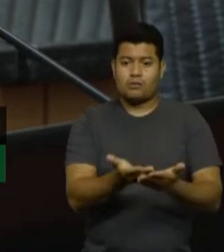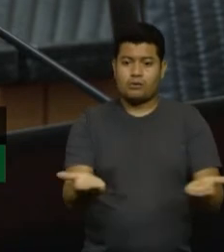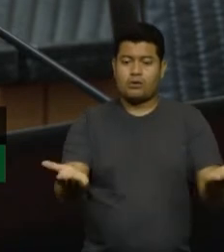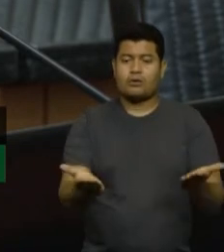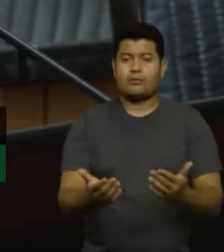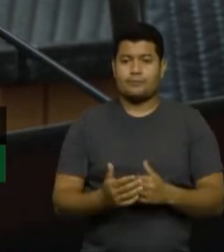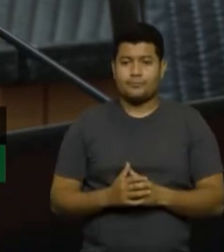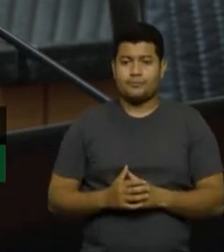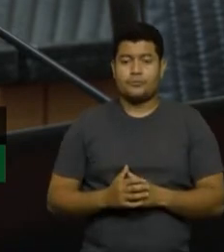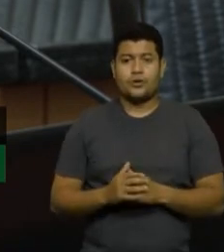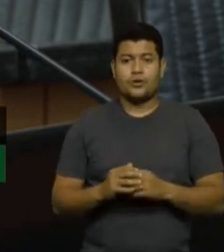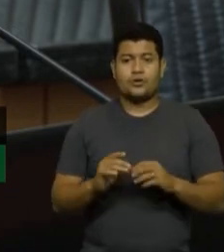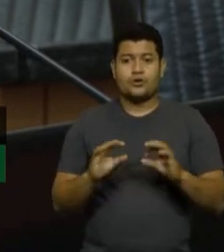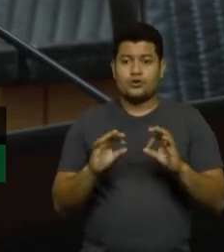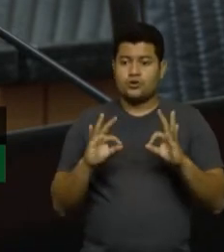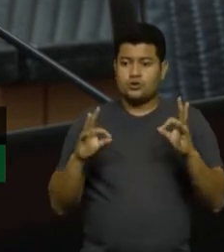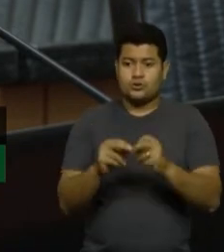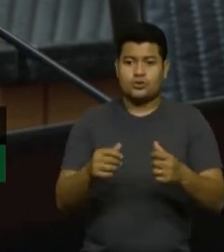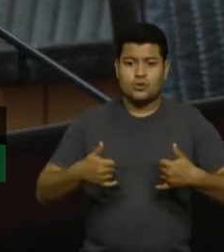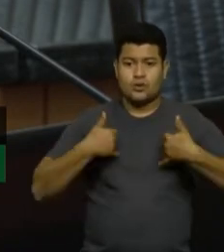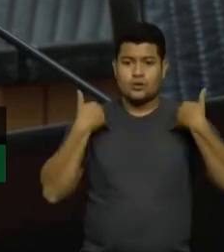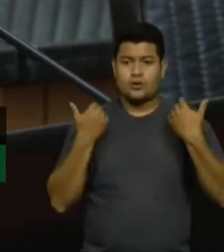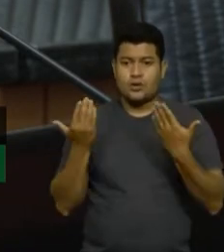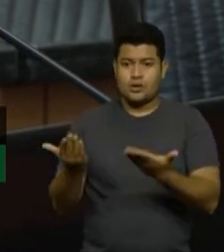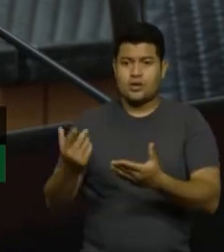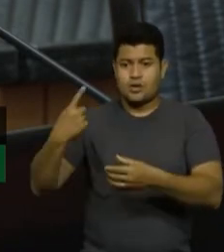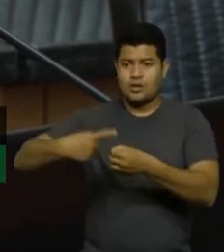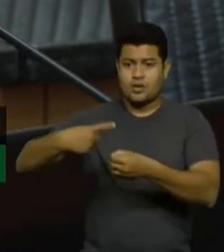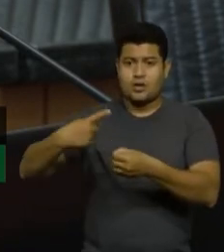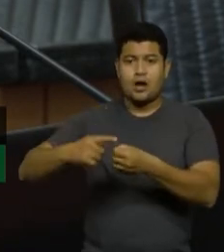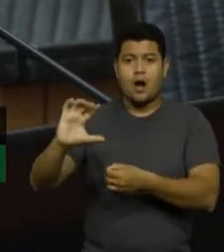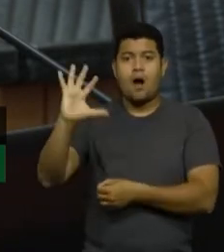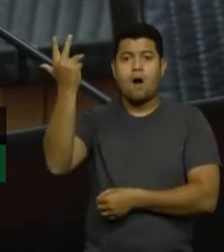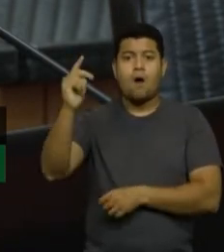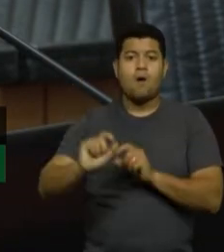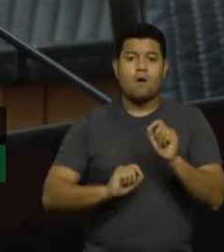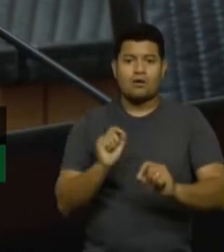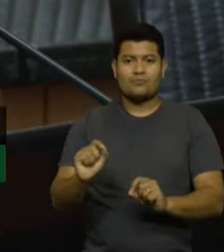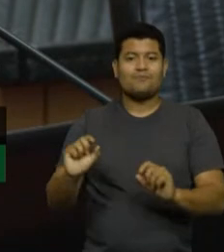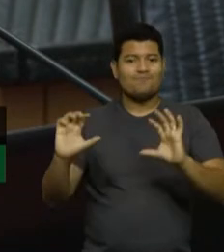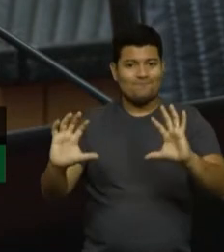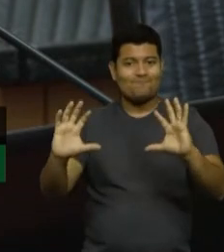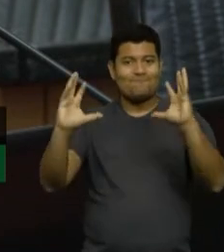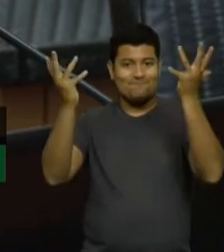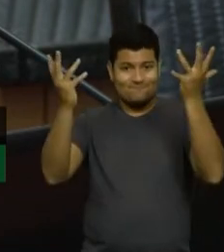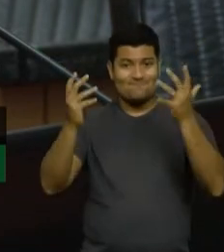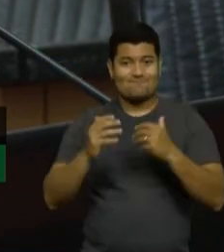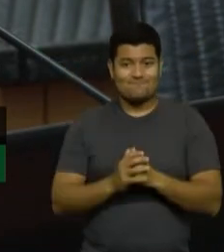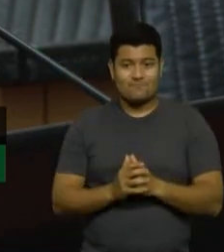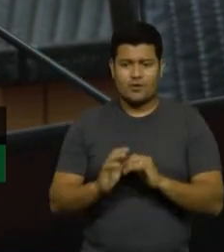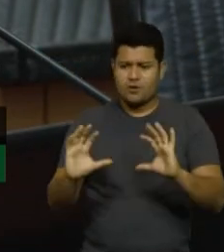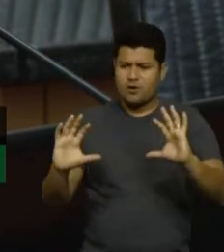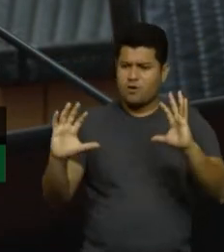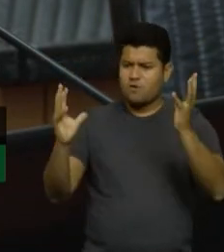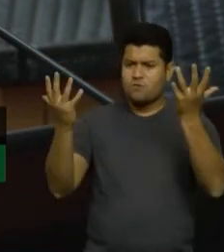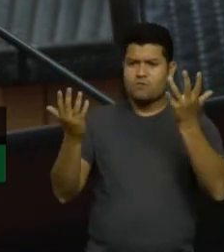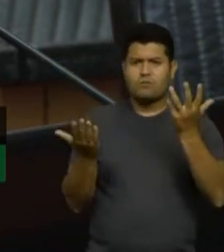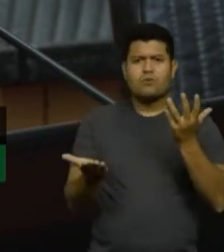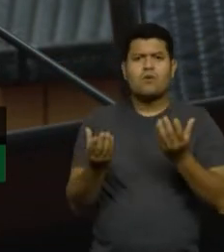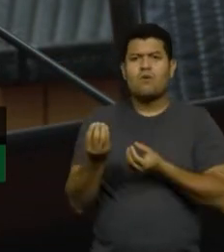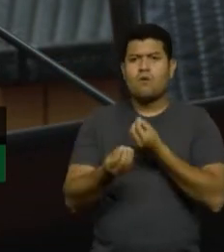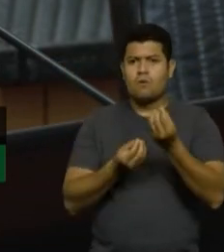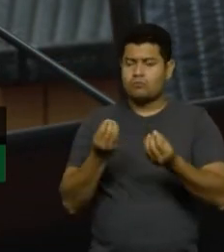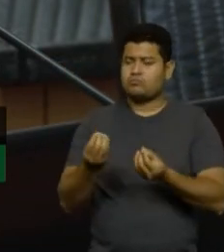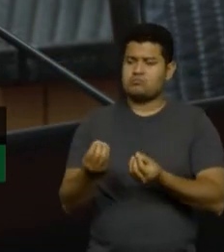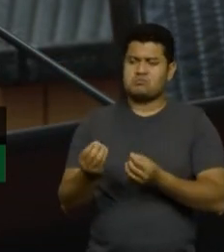aniversário do município acontece uma festa, e uma festa que a gente tem que tirar o chapéu para a